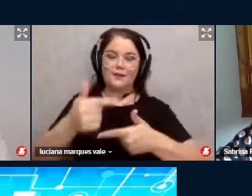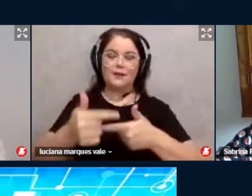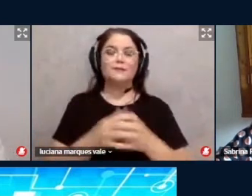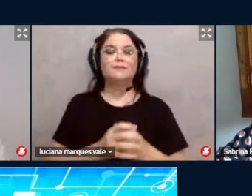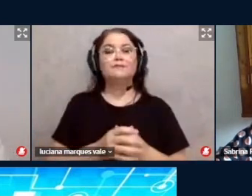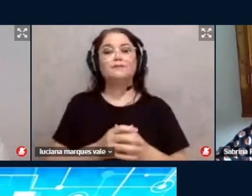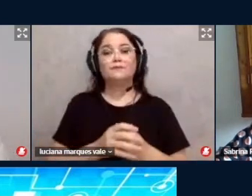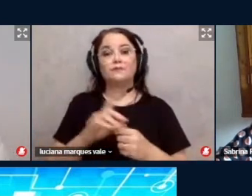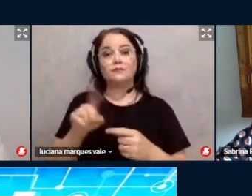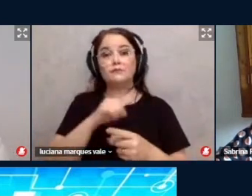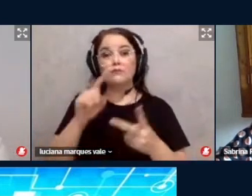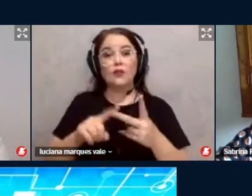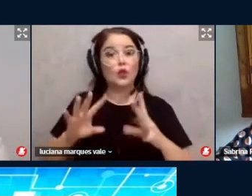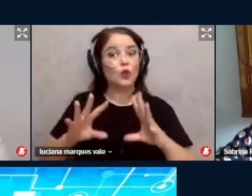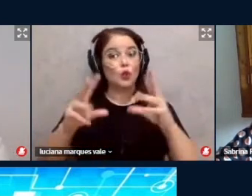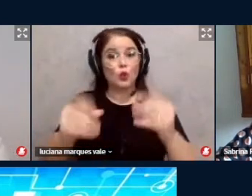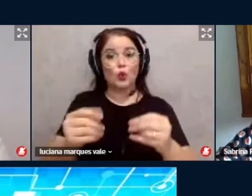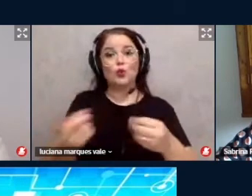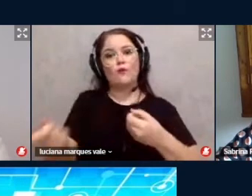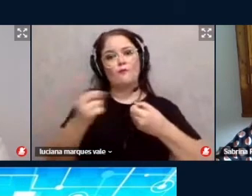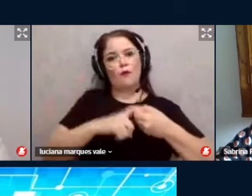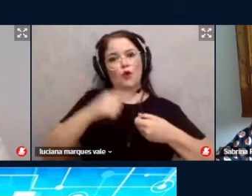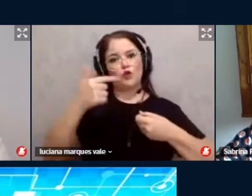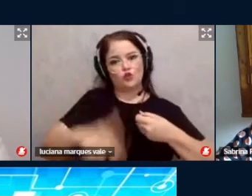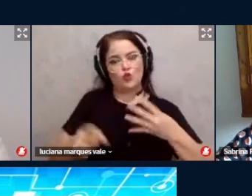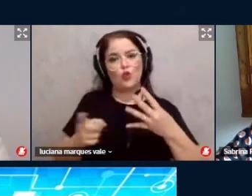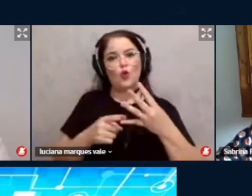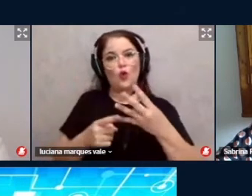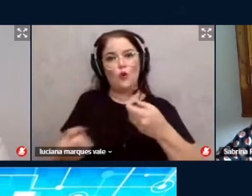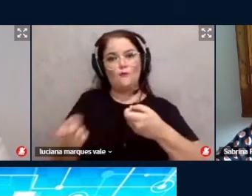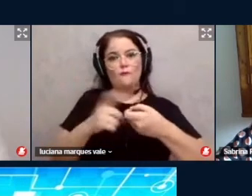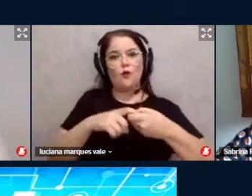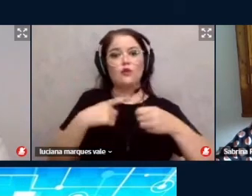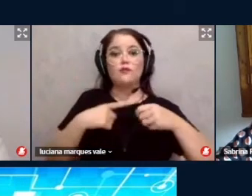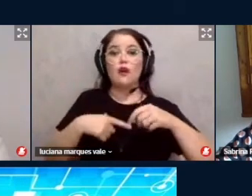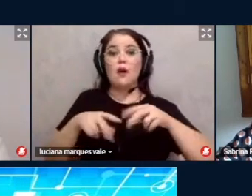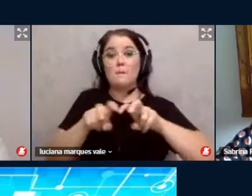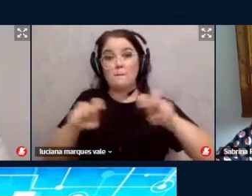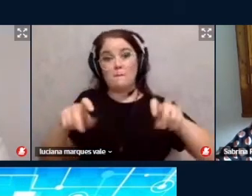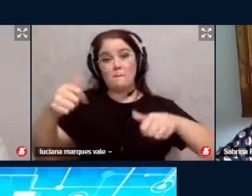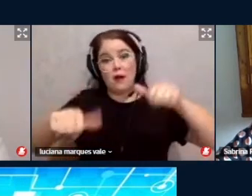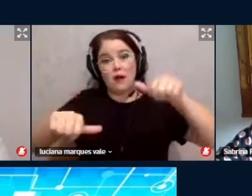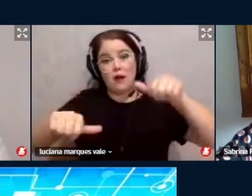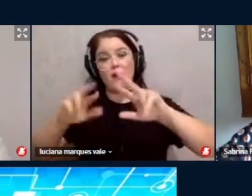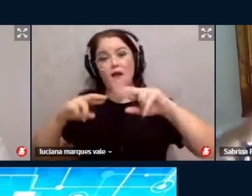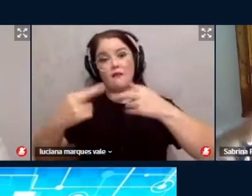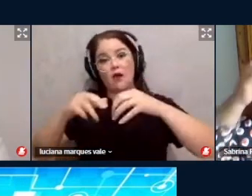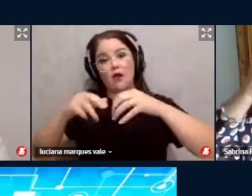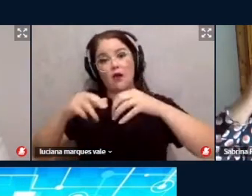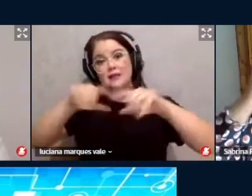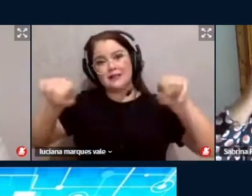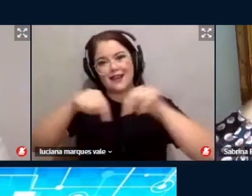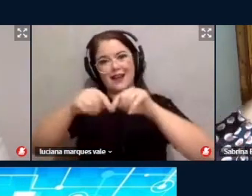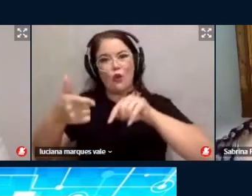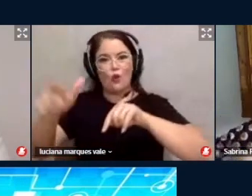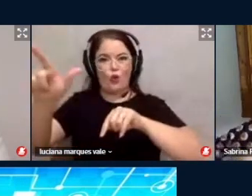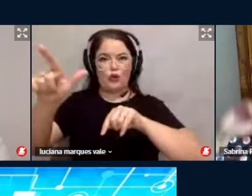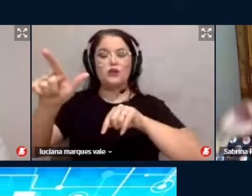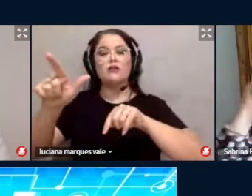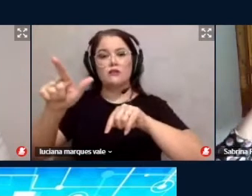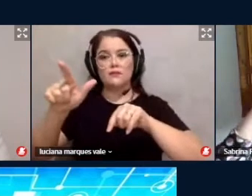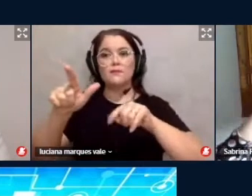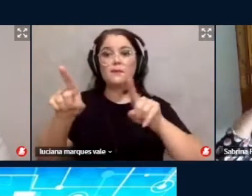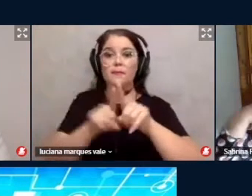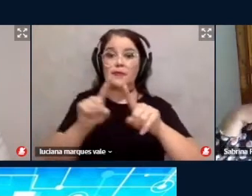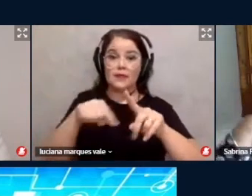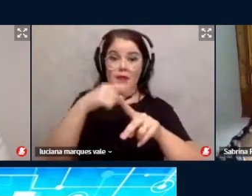depois todos nós retornaremos. Aí fica só a banca examinadora reunida. Em seguida,